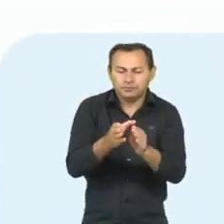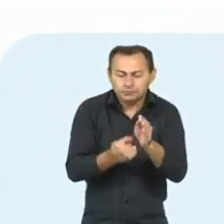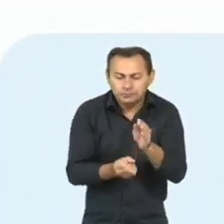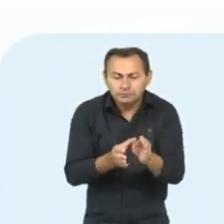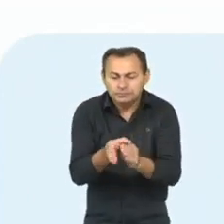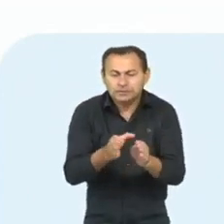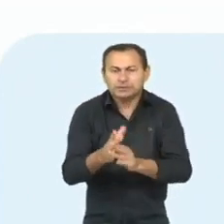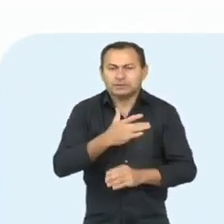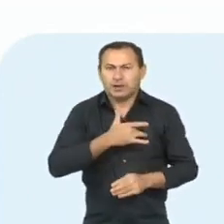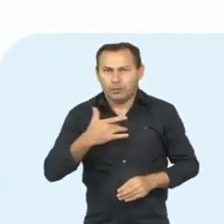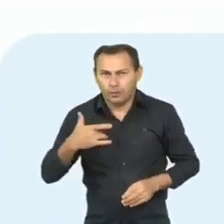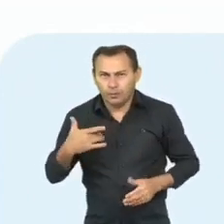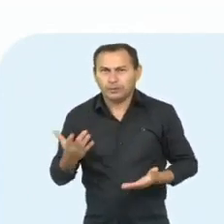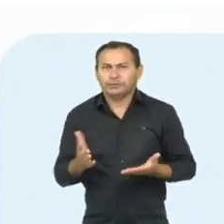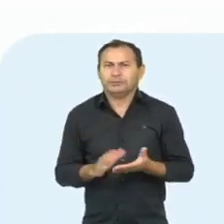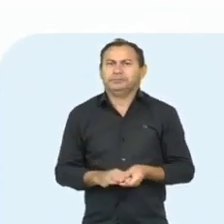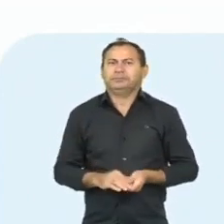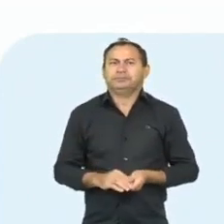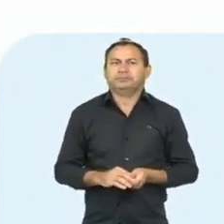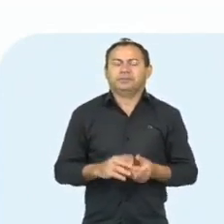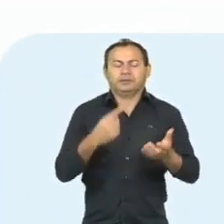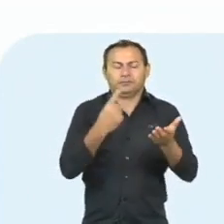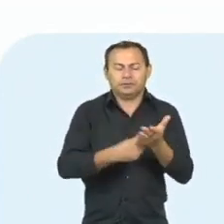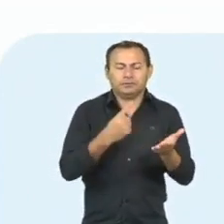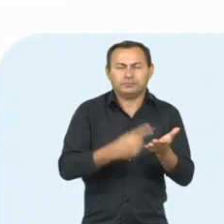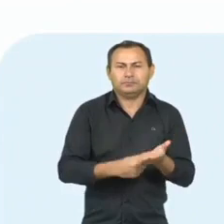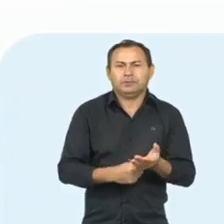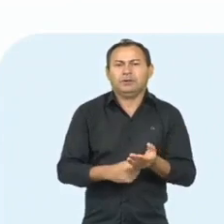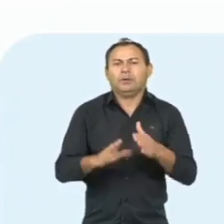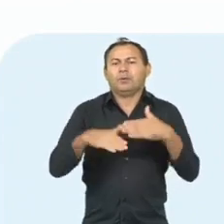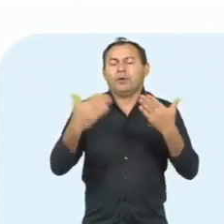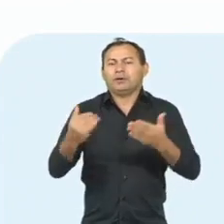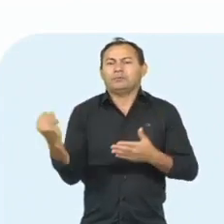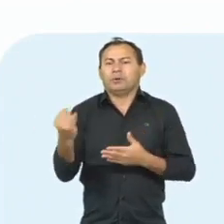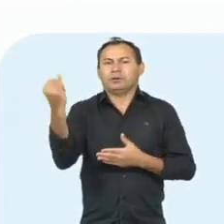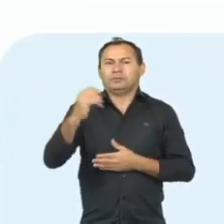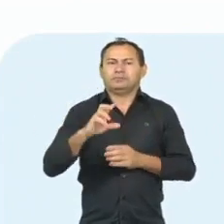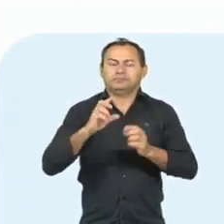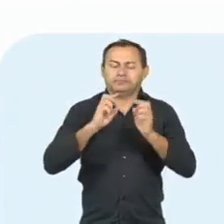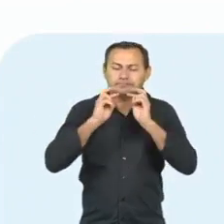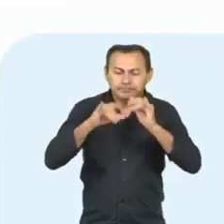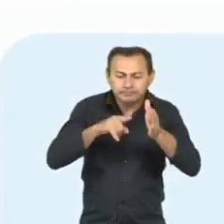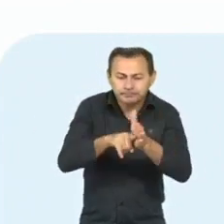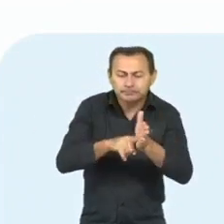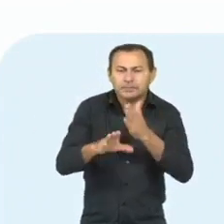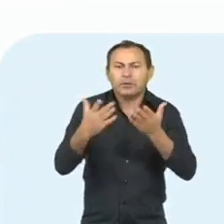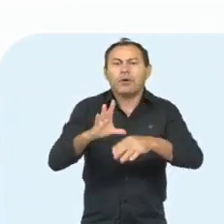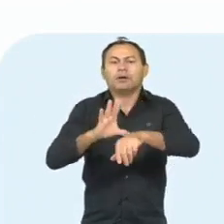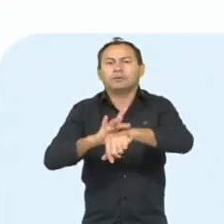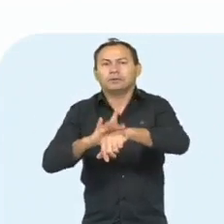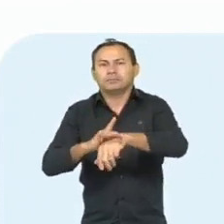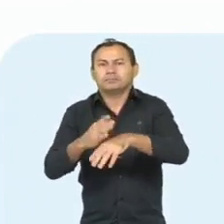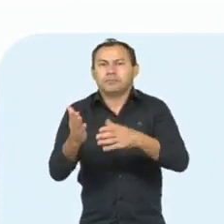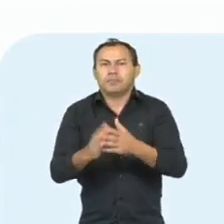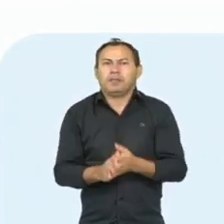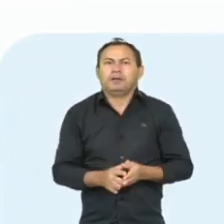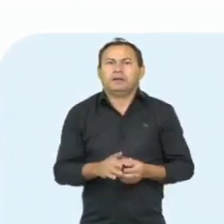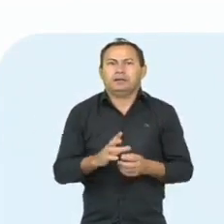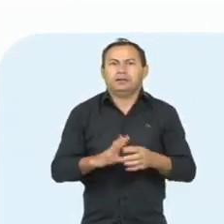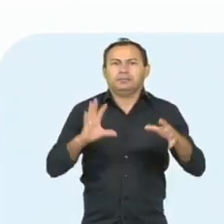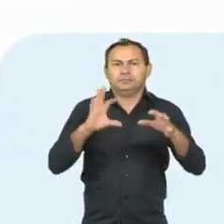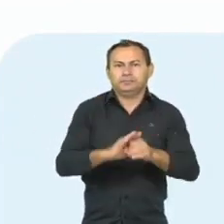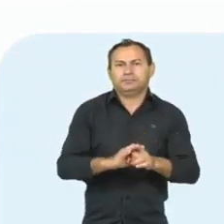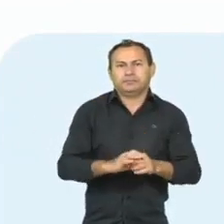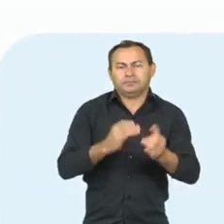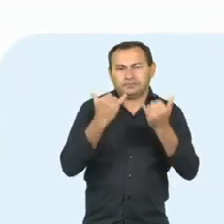saúde, as suas funções, o quão importante é a notificação e quais as doenças que estão vinculadas